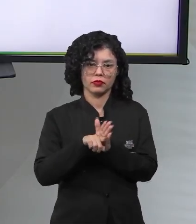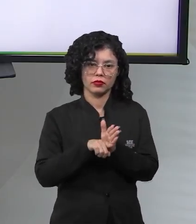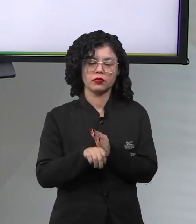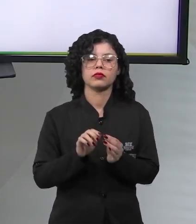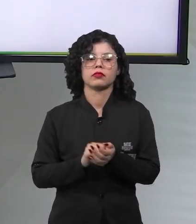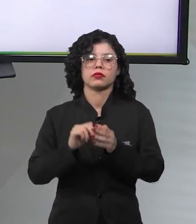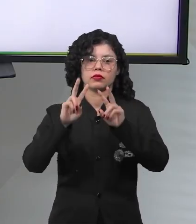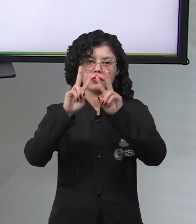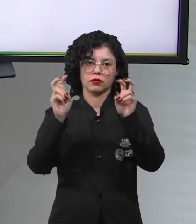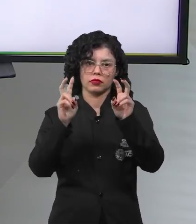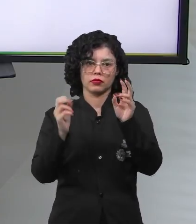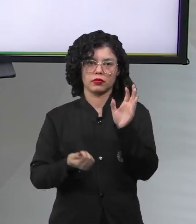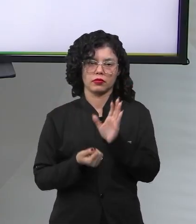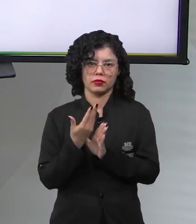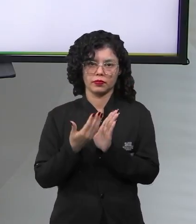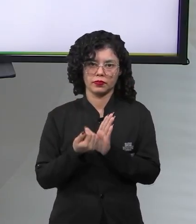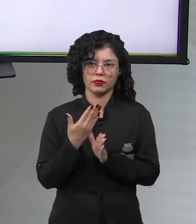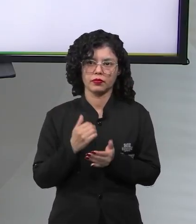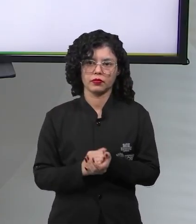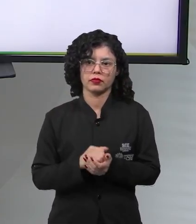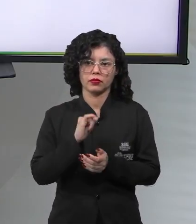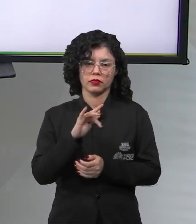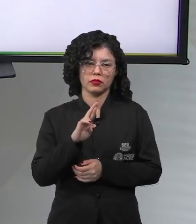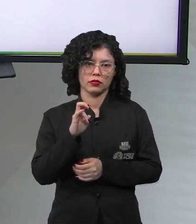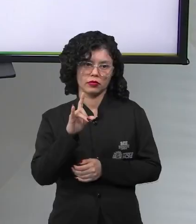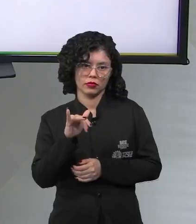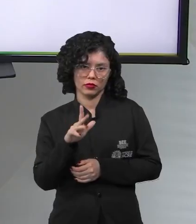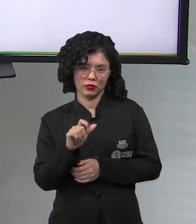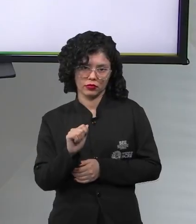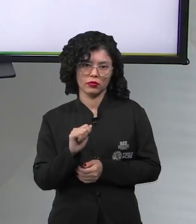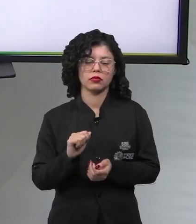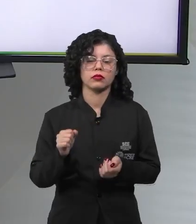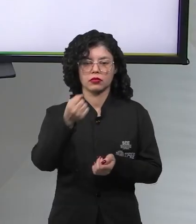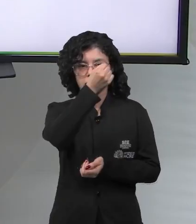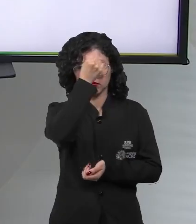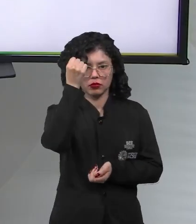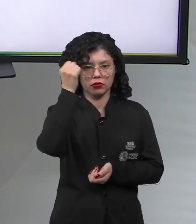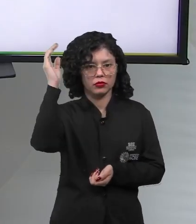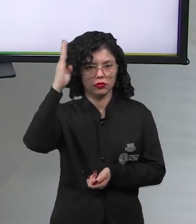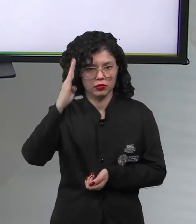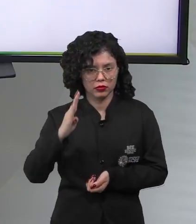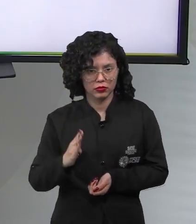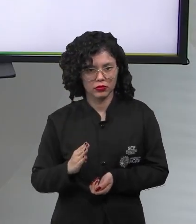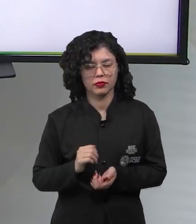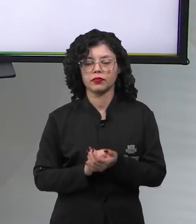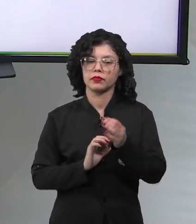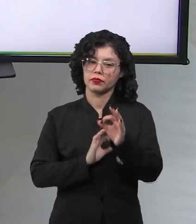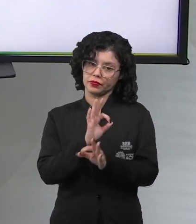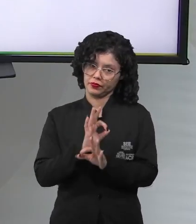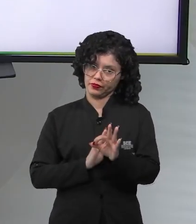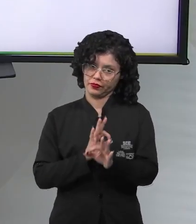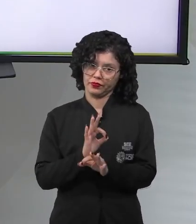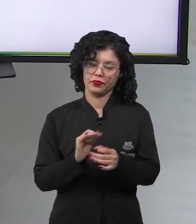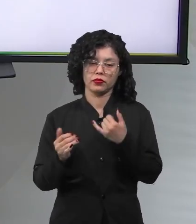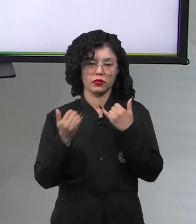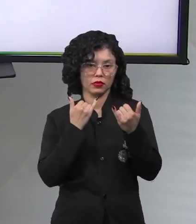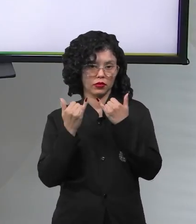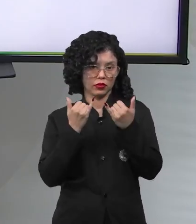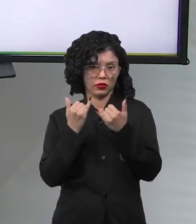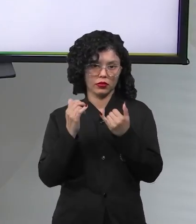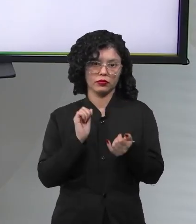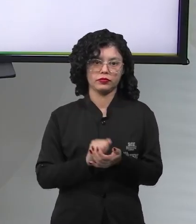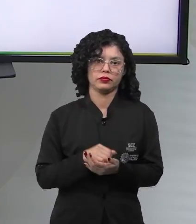a respeito da produção intelectual sociológica no Brasil, você vai organizar as